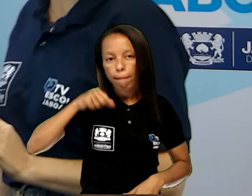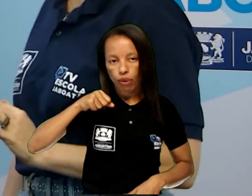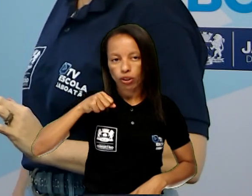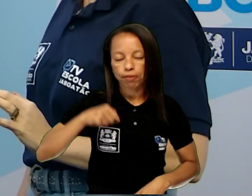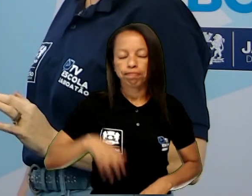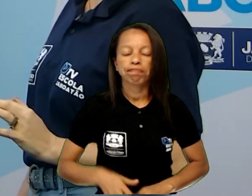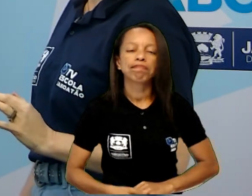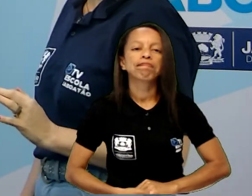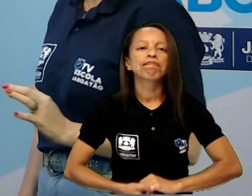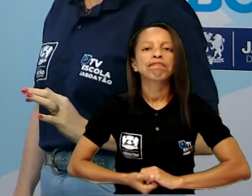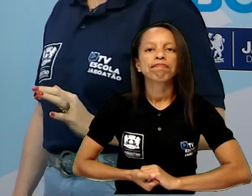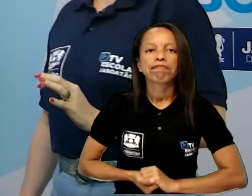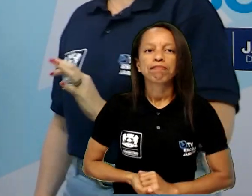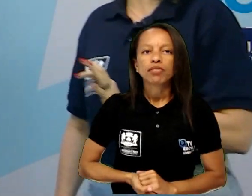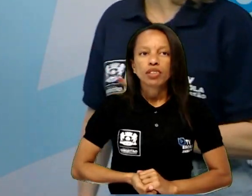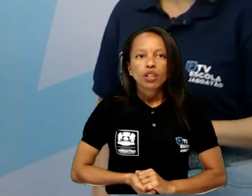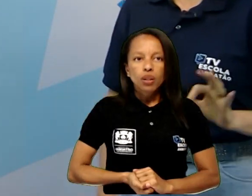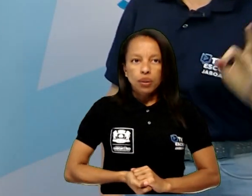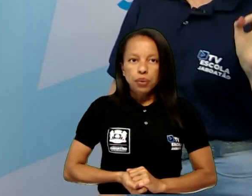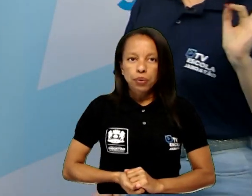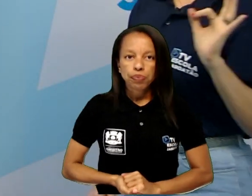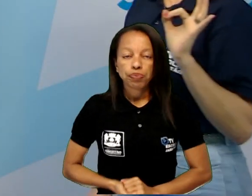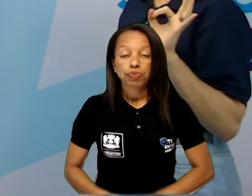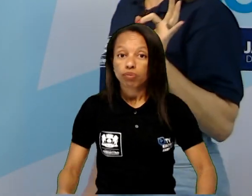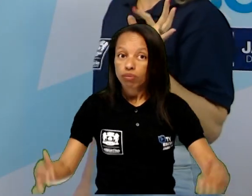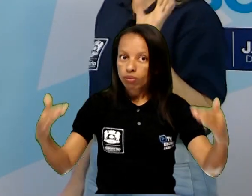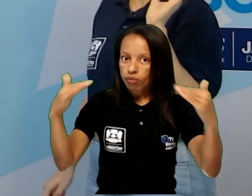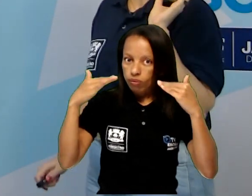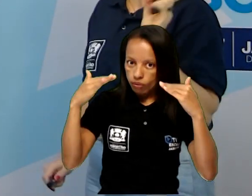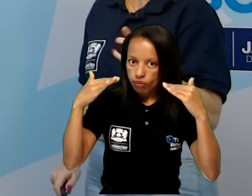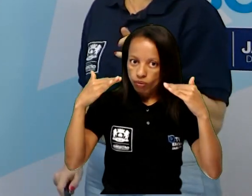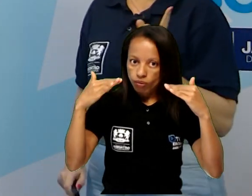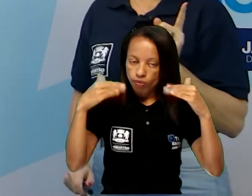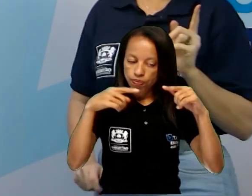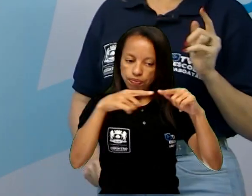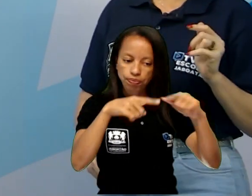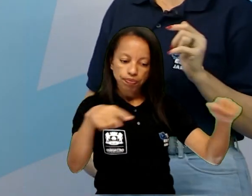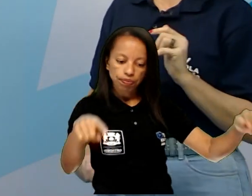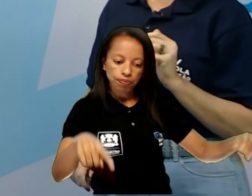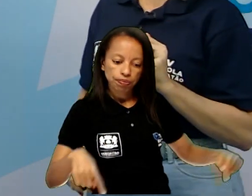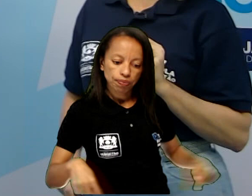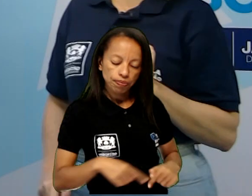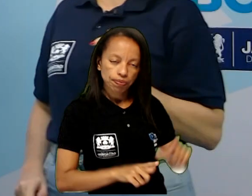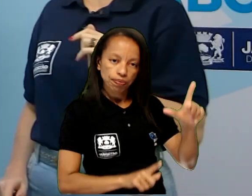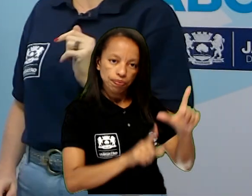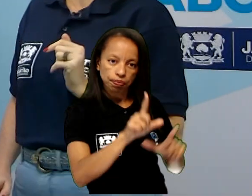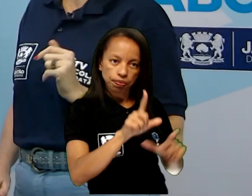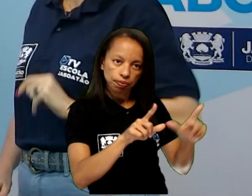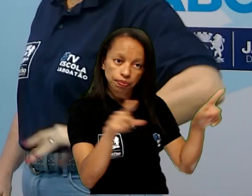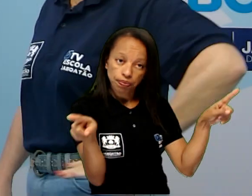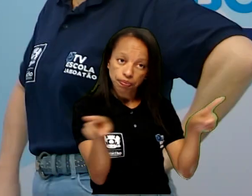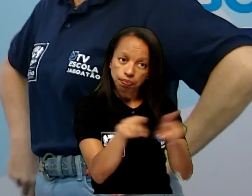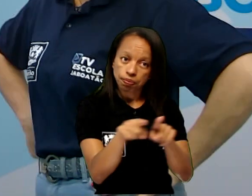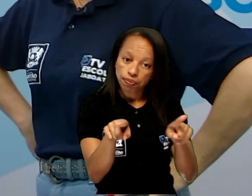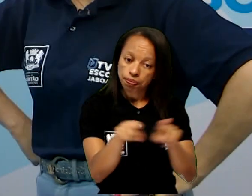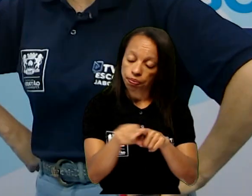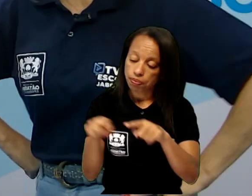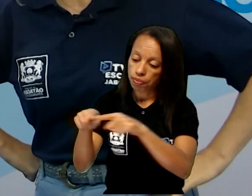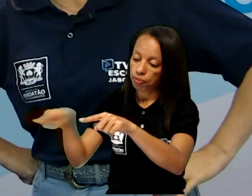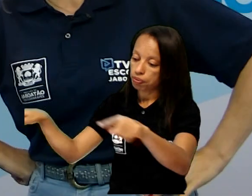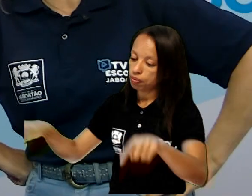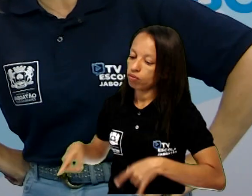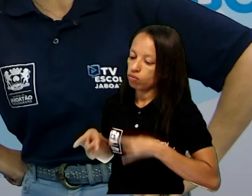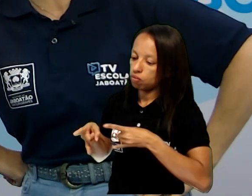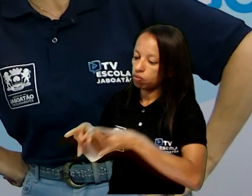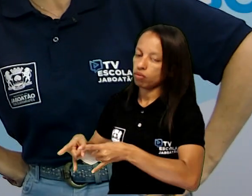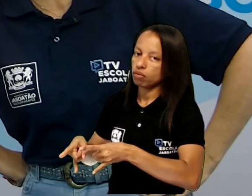adultos. E atenção na sala e nos quartos. Olha só o